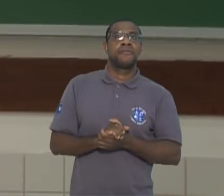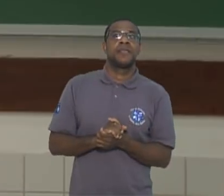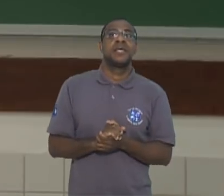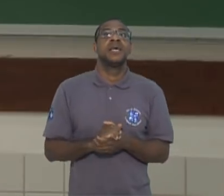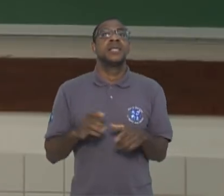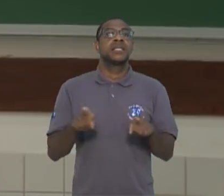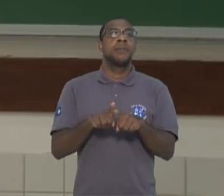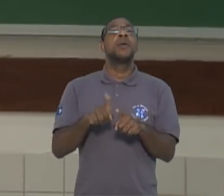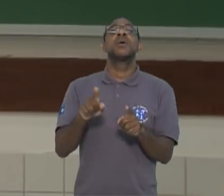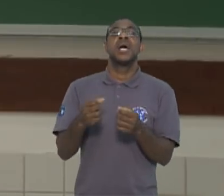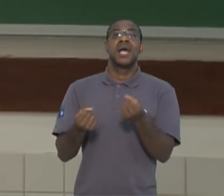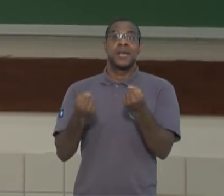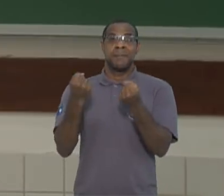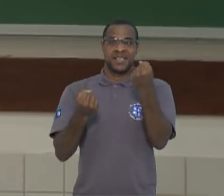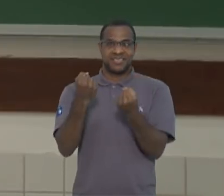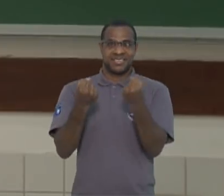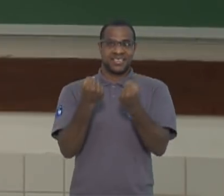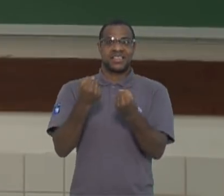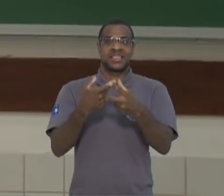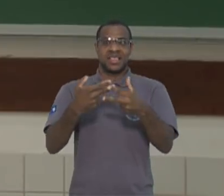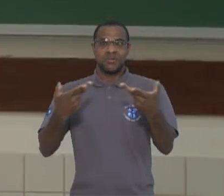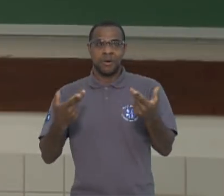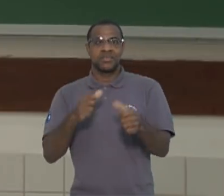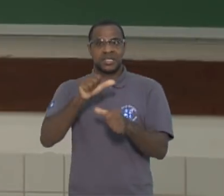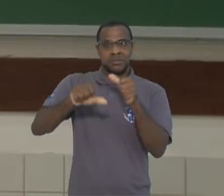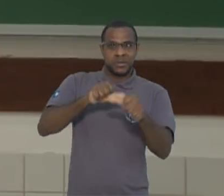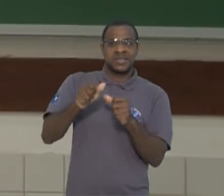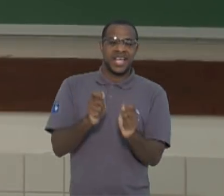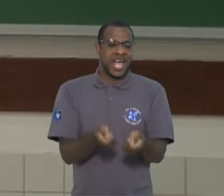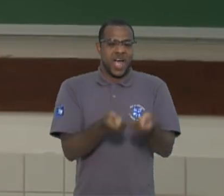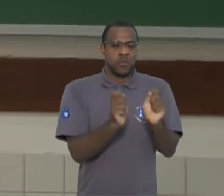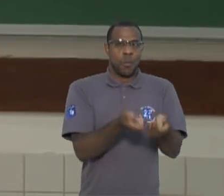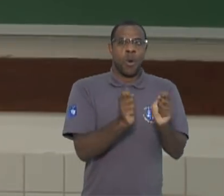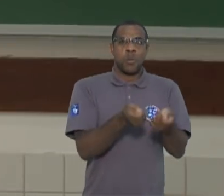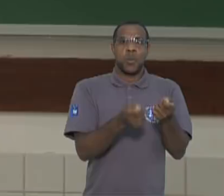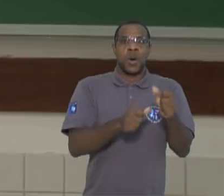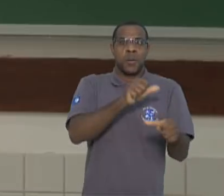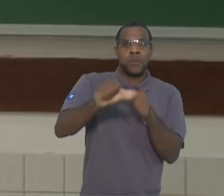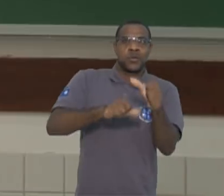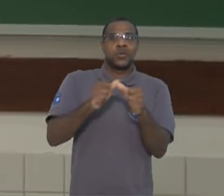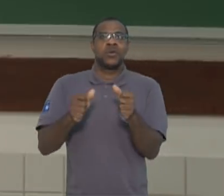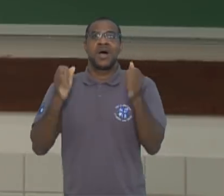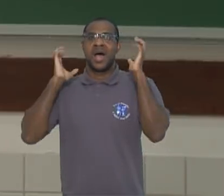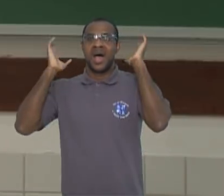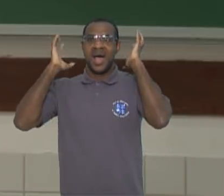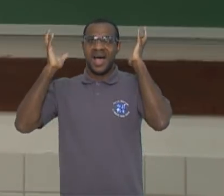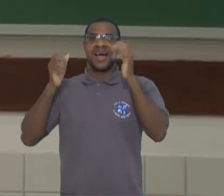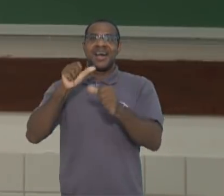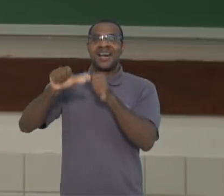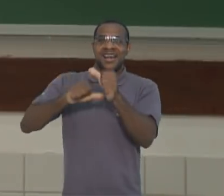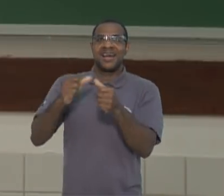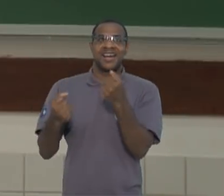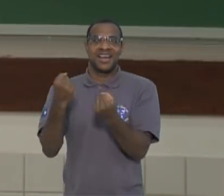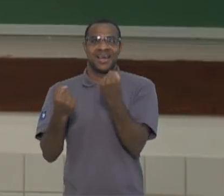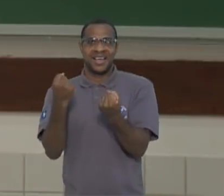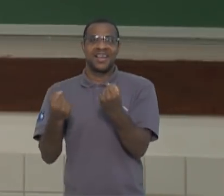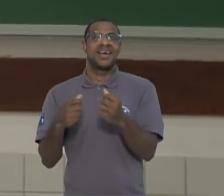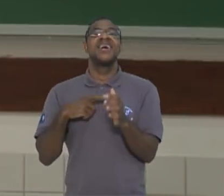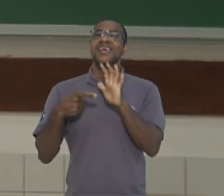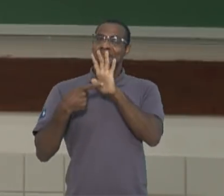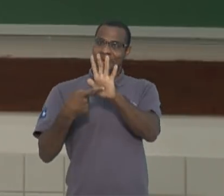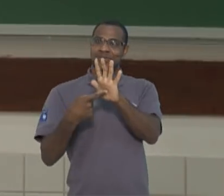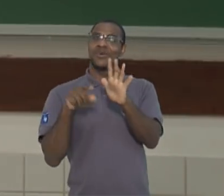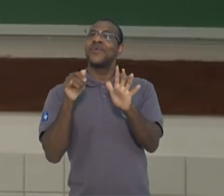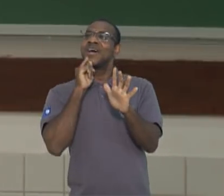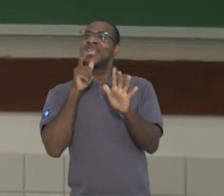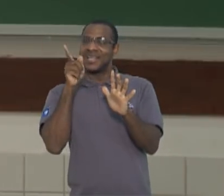de transporte, né, que a professora falou, que se alterou, de carroça, hoje temos, né, vários meios de transporte. A professora trouxe um exemplo aqui do